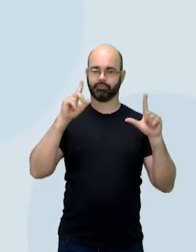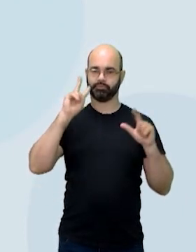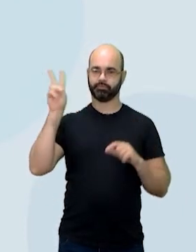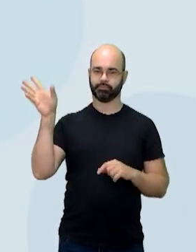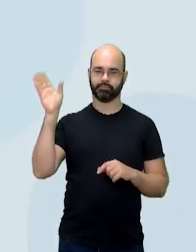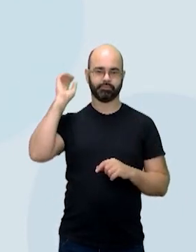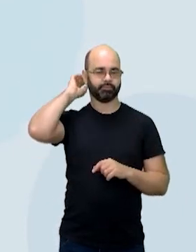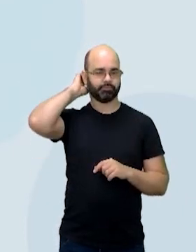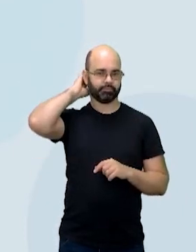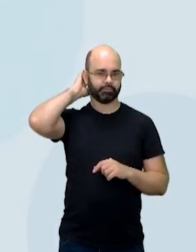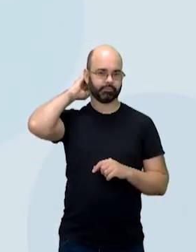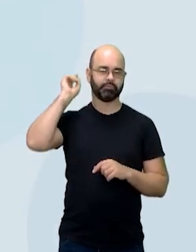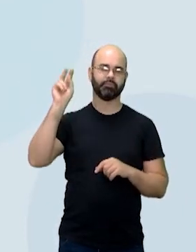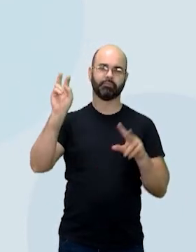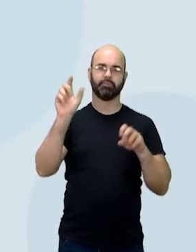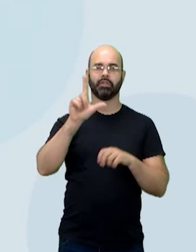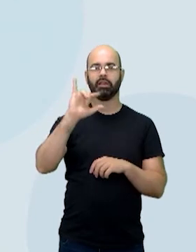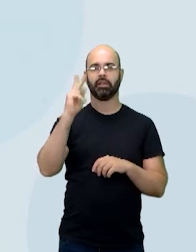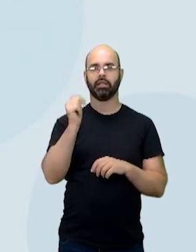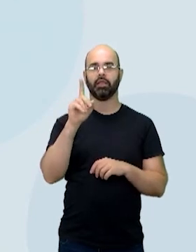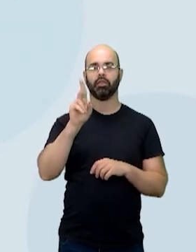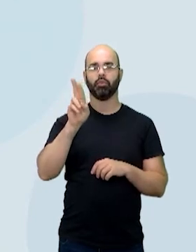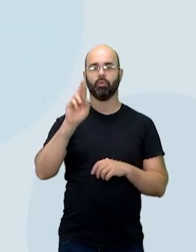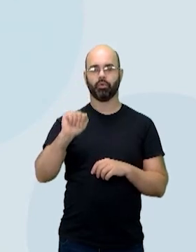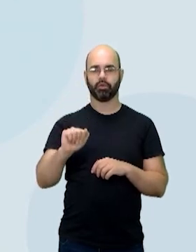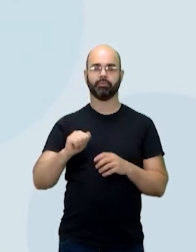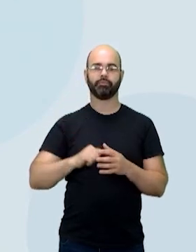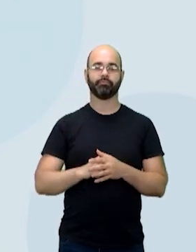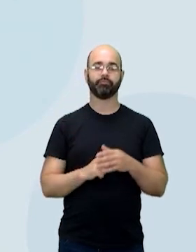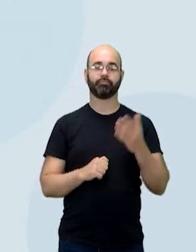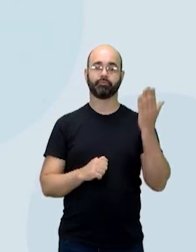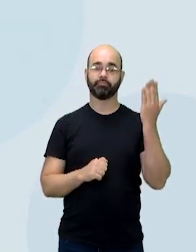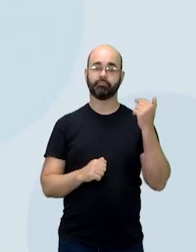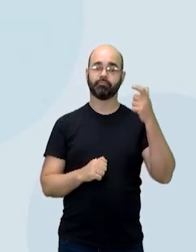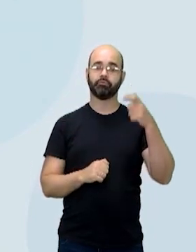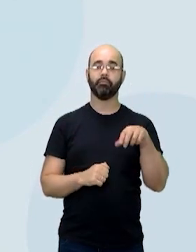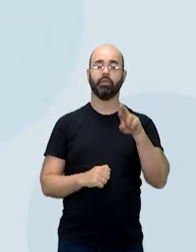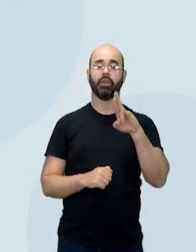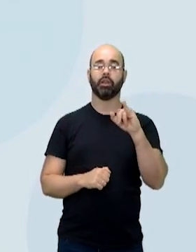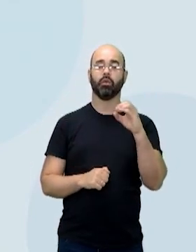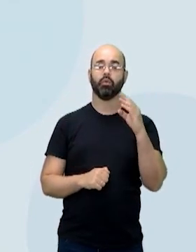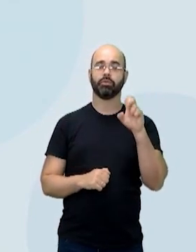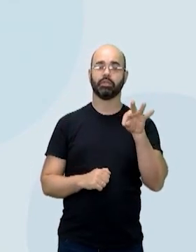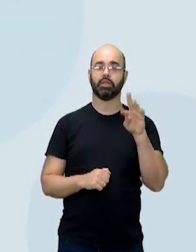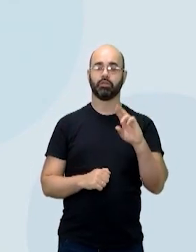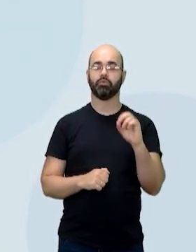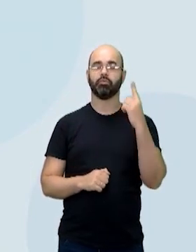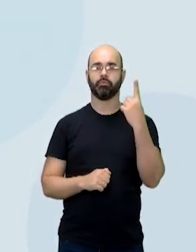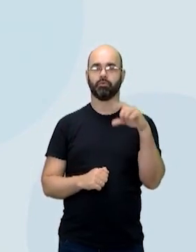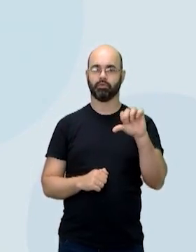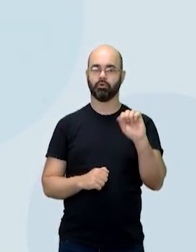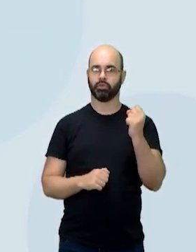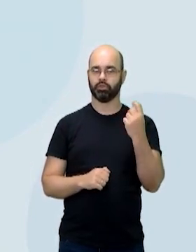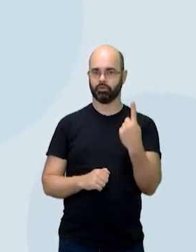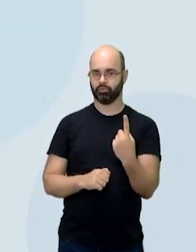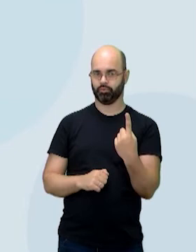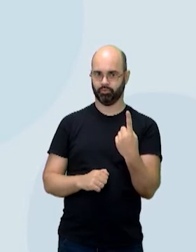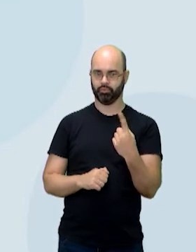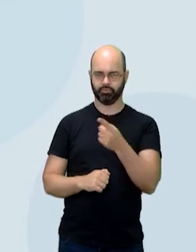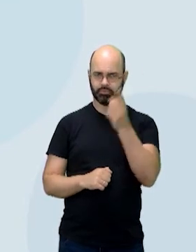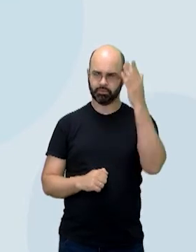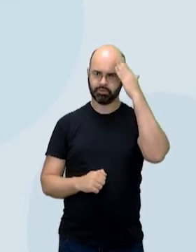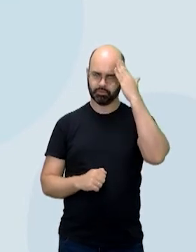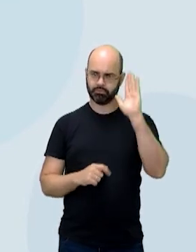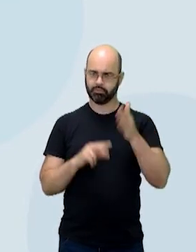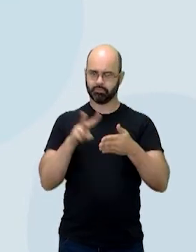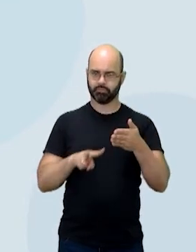foi o atentado do Rio Centro que acontece em 81. Russão, Chegou a ver se alejar sobre isso, a ter